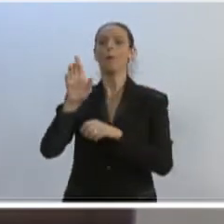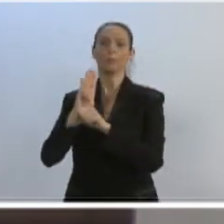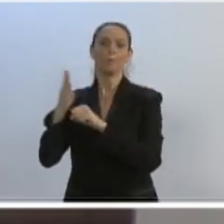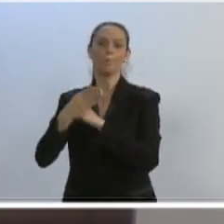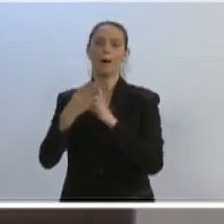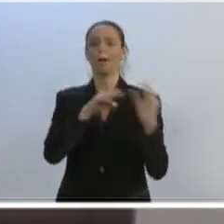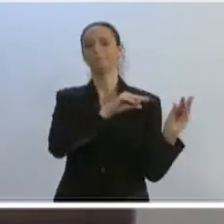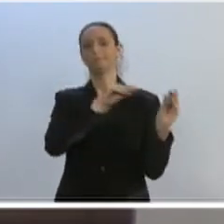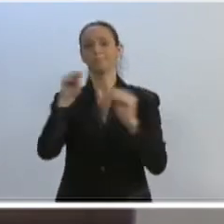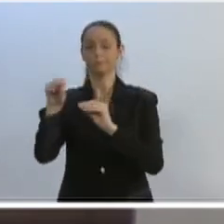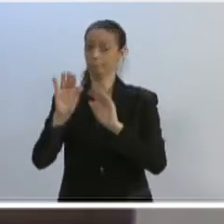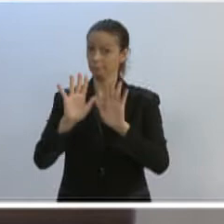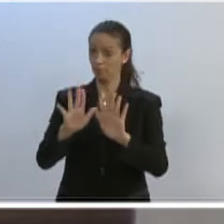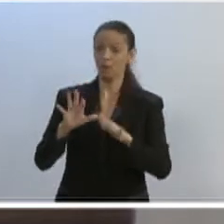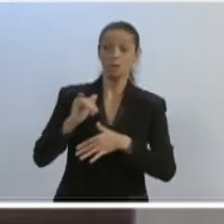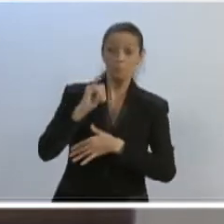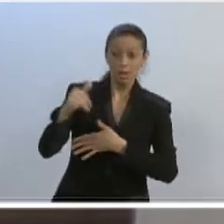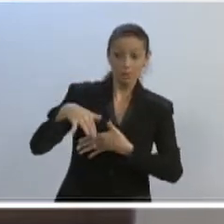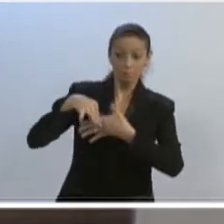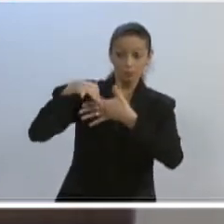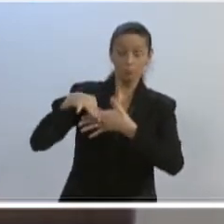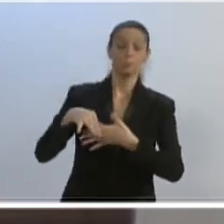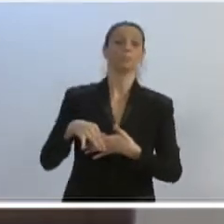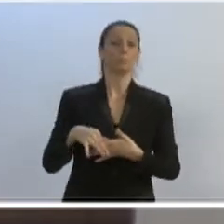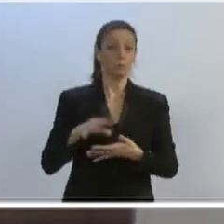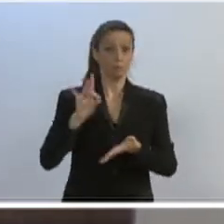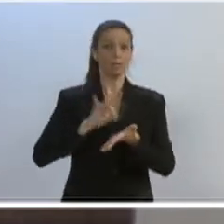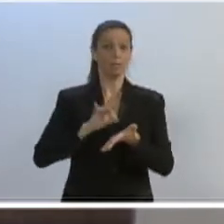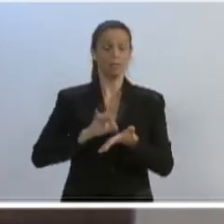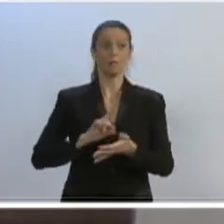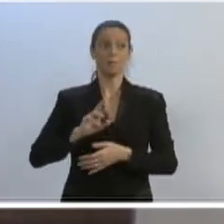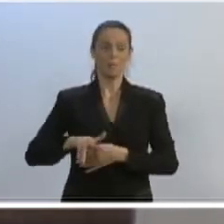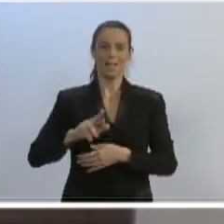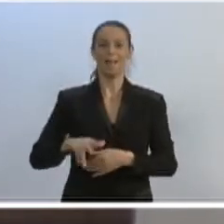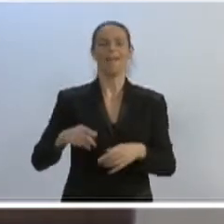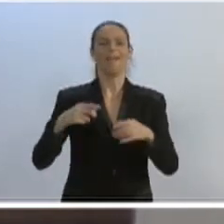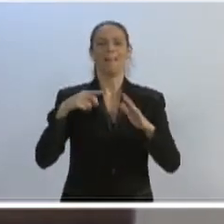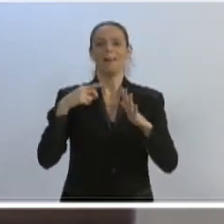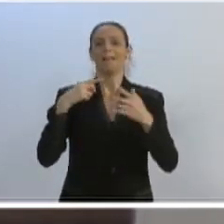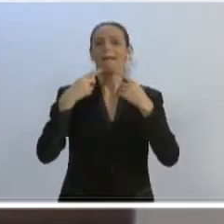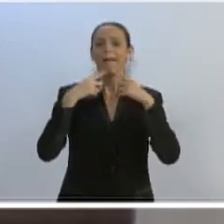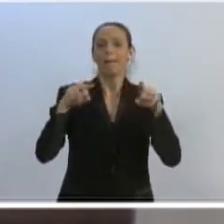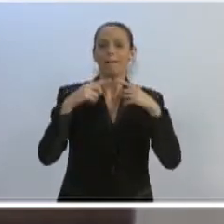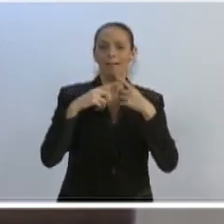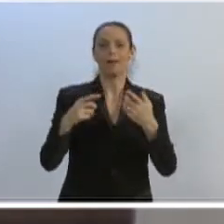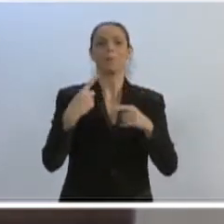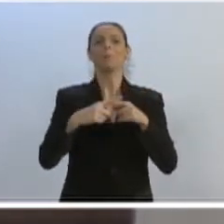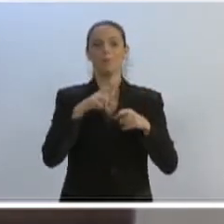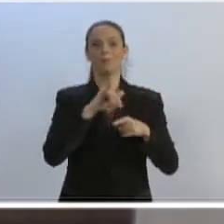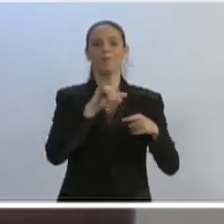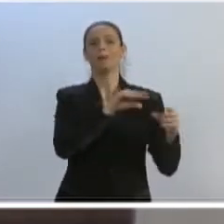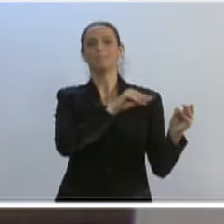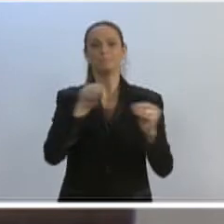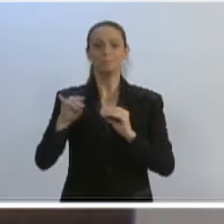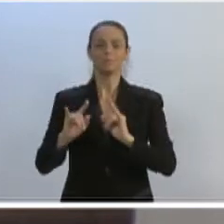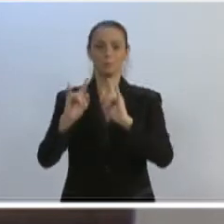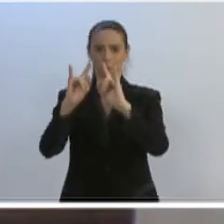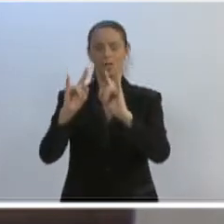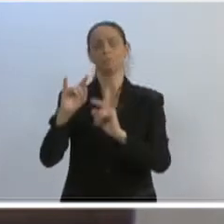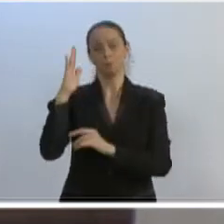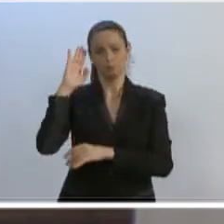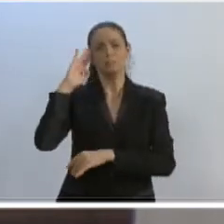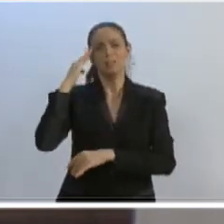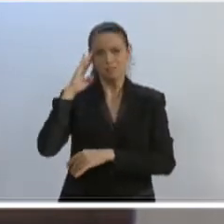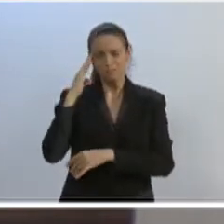eles não tão questionando e vão ter que sair do colégio direito eu acho que as telas onu vem do estado a